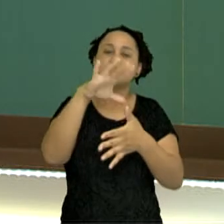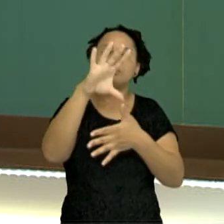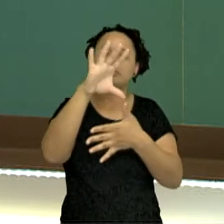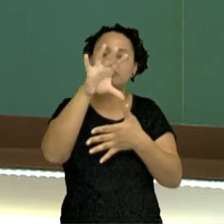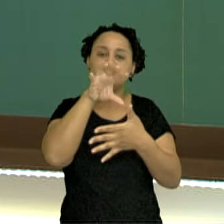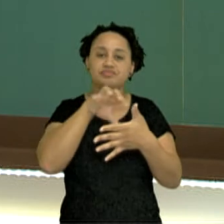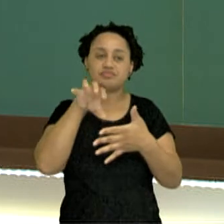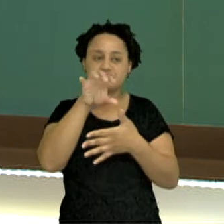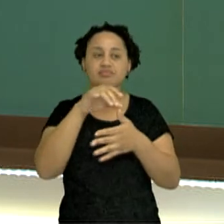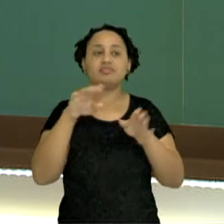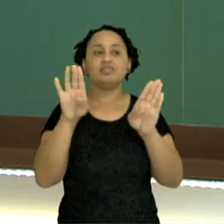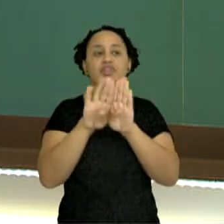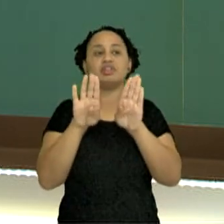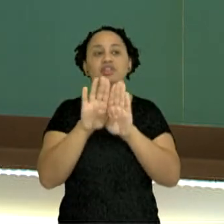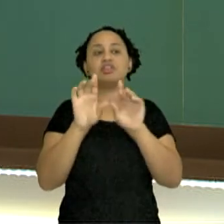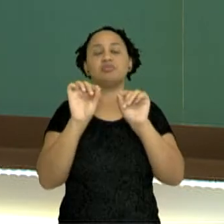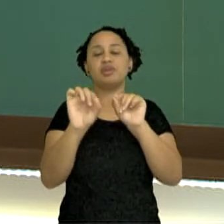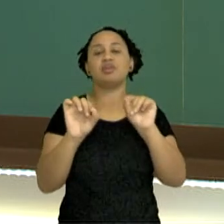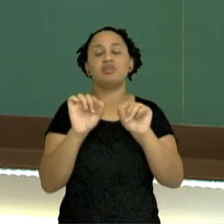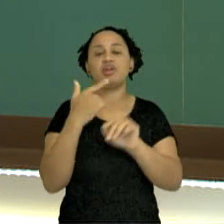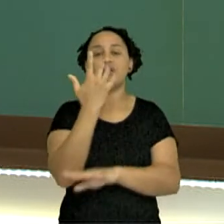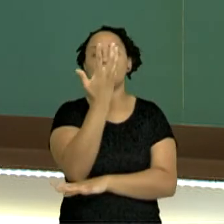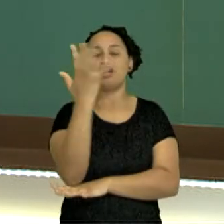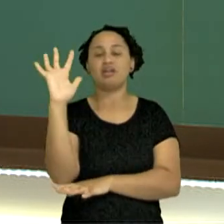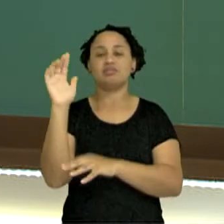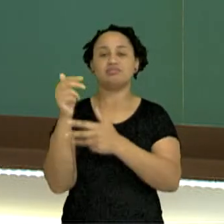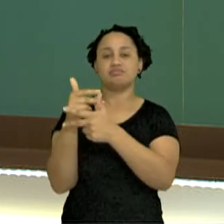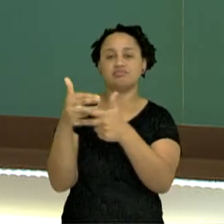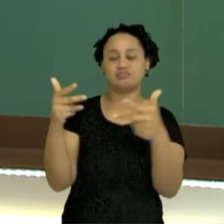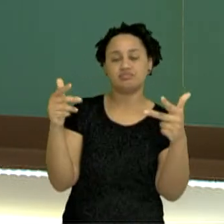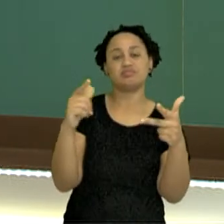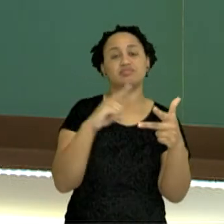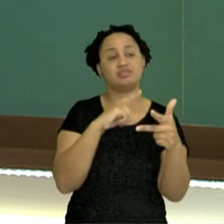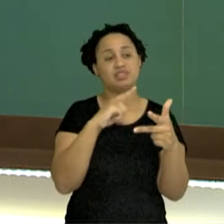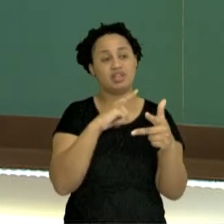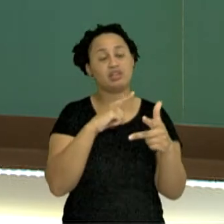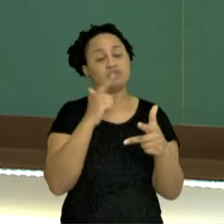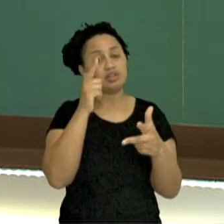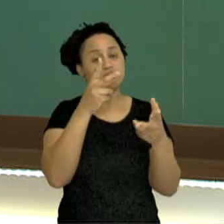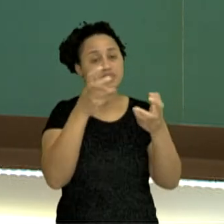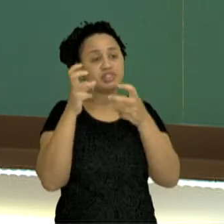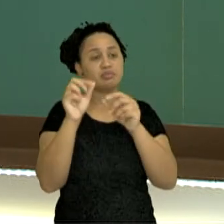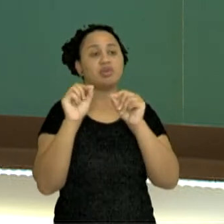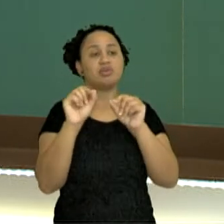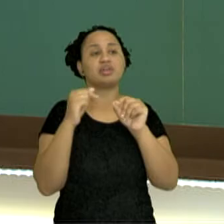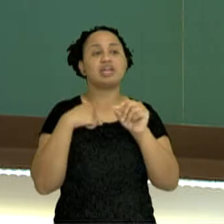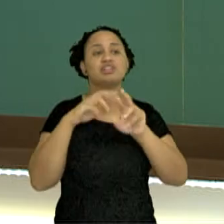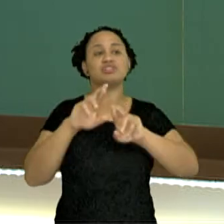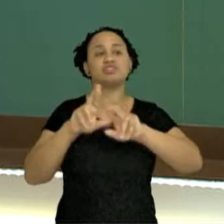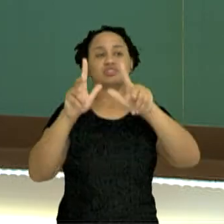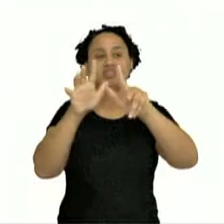continentes e também fazendo com que a vegetação, conforme você pode visualizar aqui, ela seja